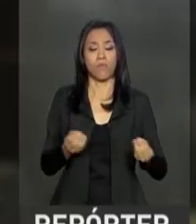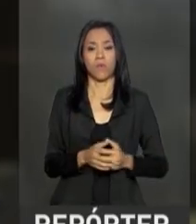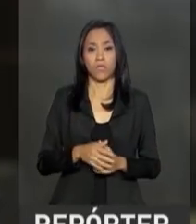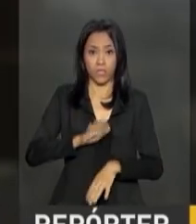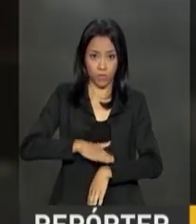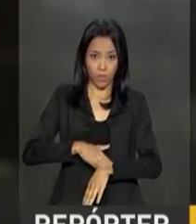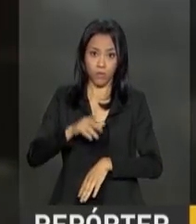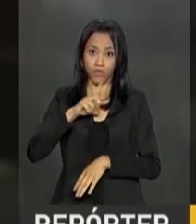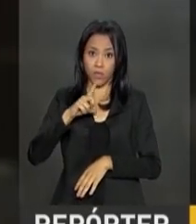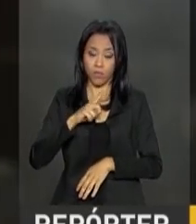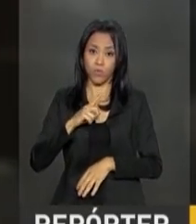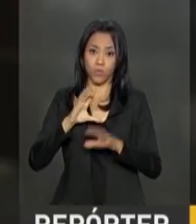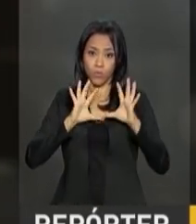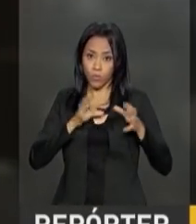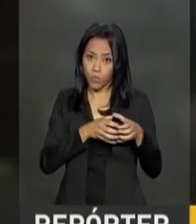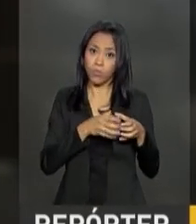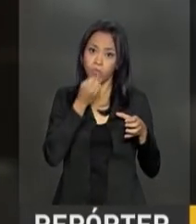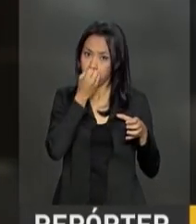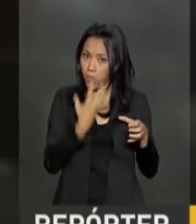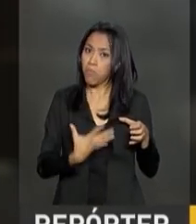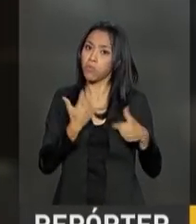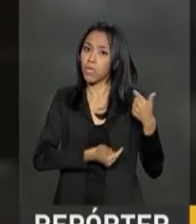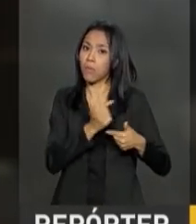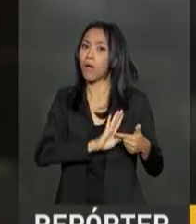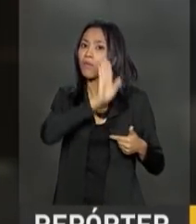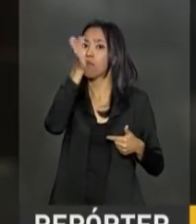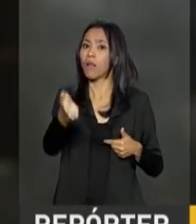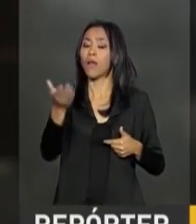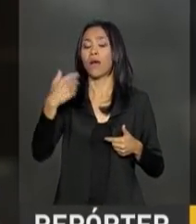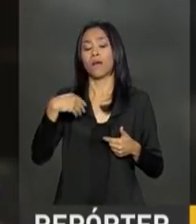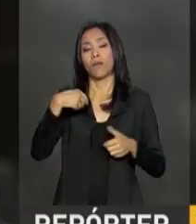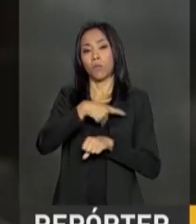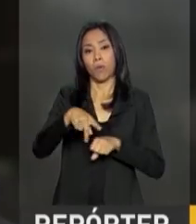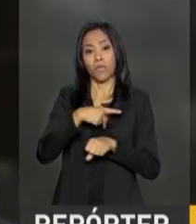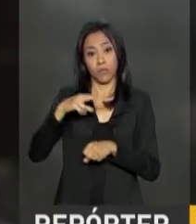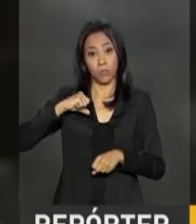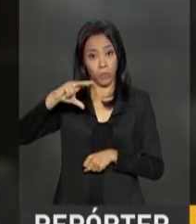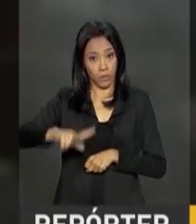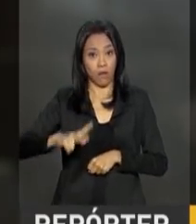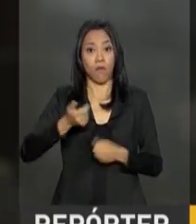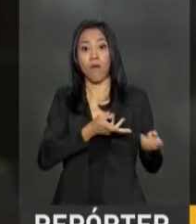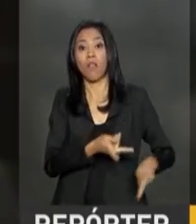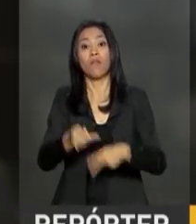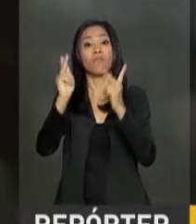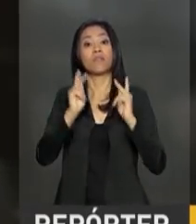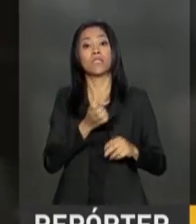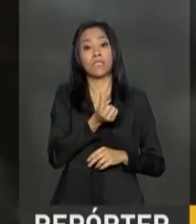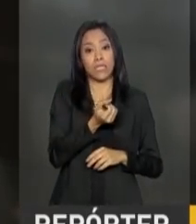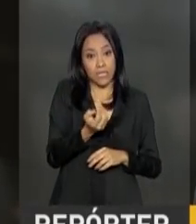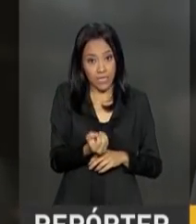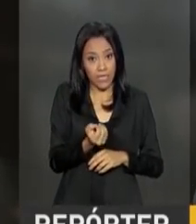com uma equipe fez um belo trabalho em portugal na btl levando 60 parceiros brasileiros